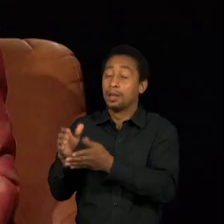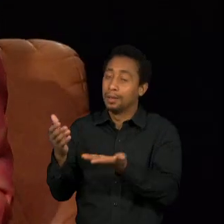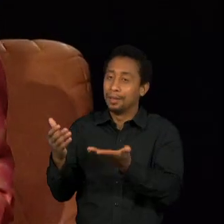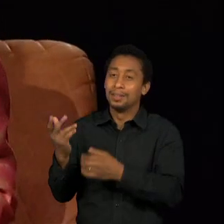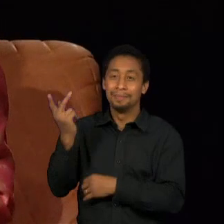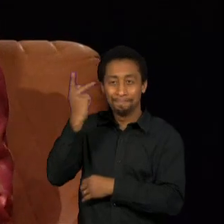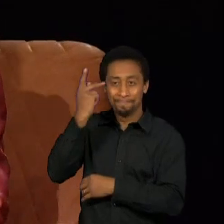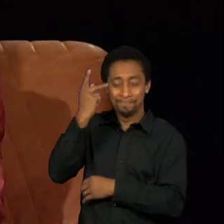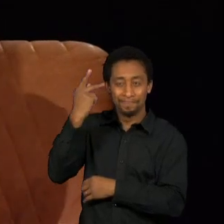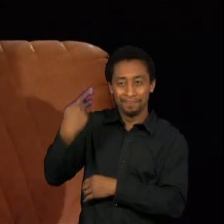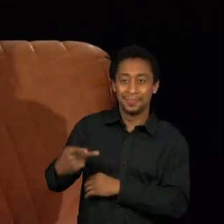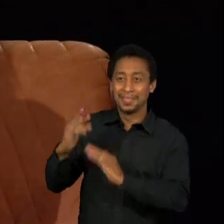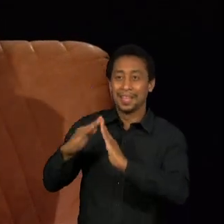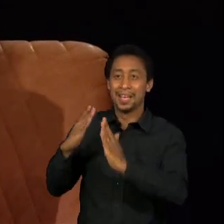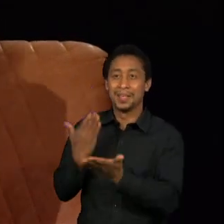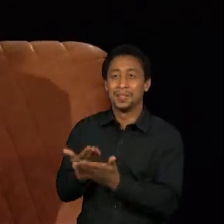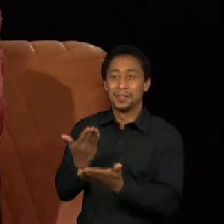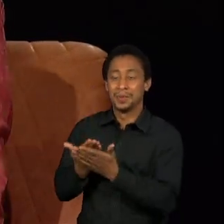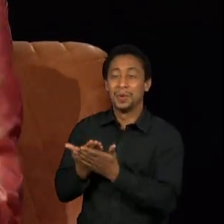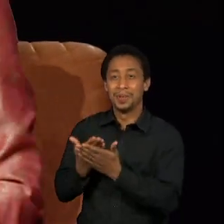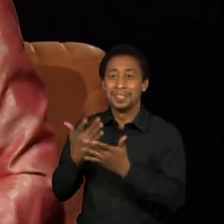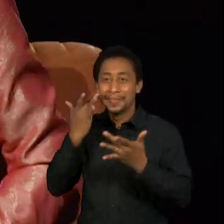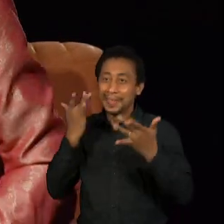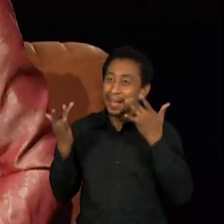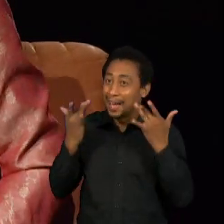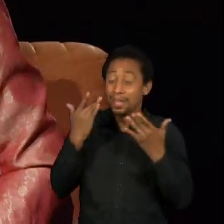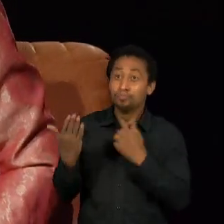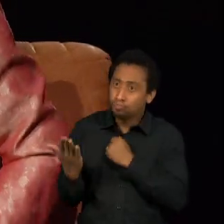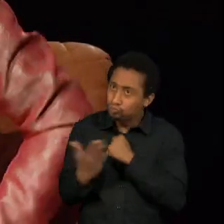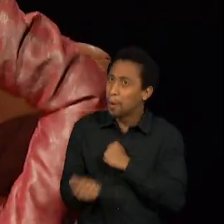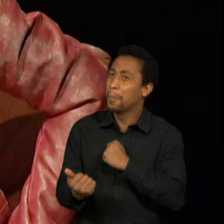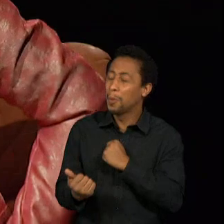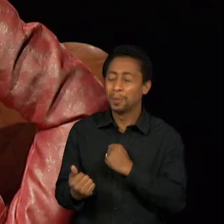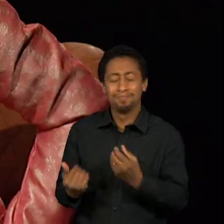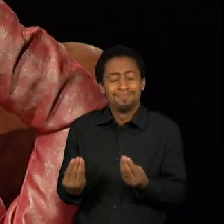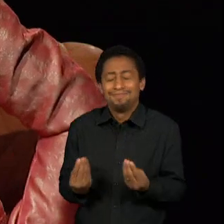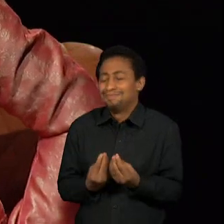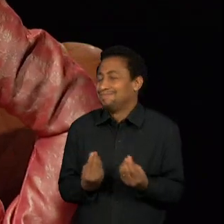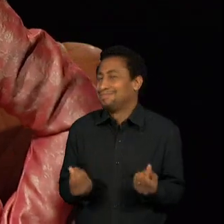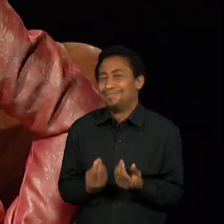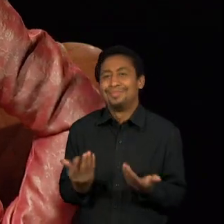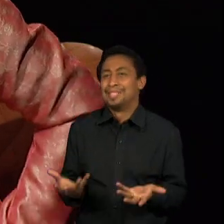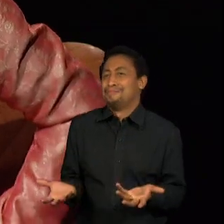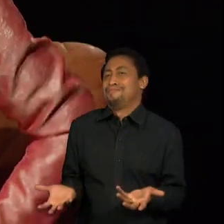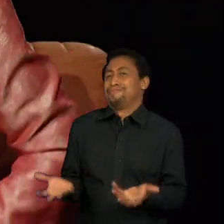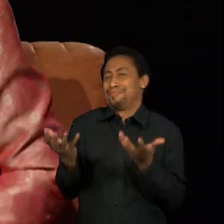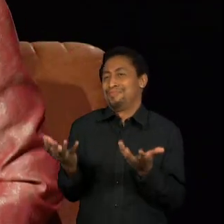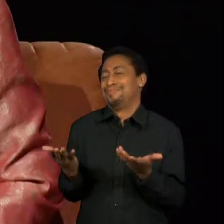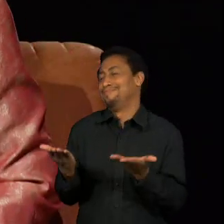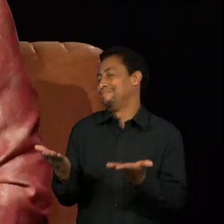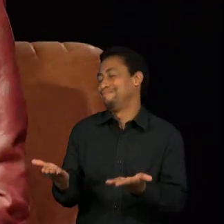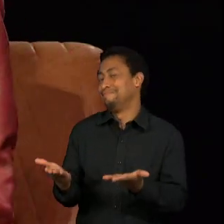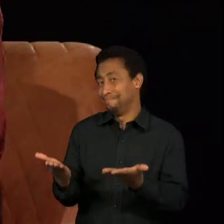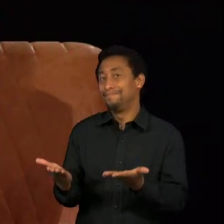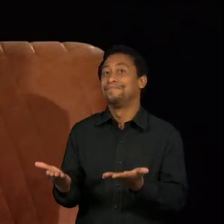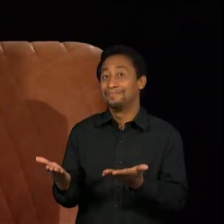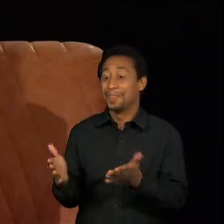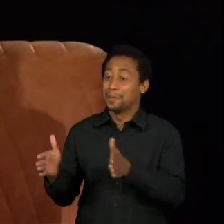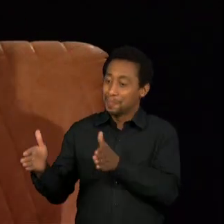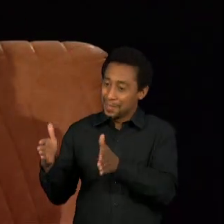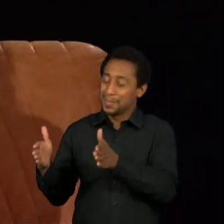pessoas incríveis. O Sátiros é demais, é absolutamente demais. E foi uma